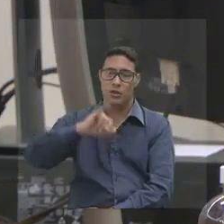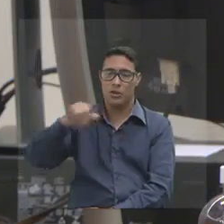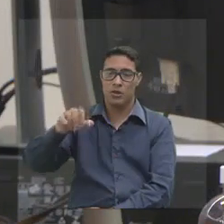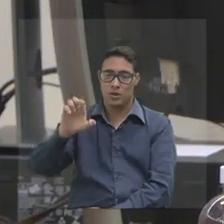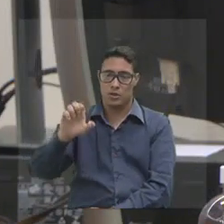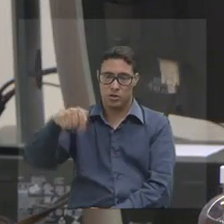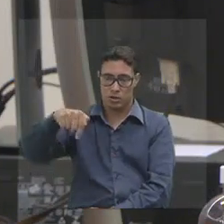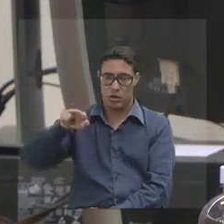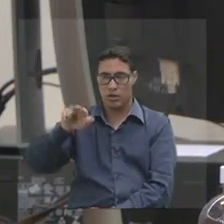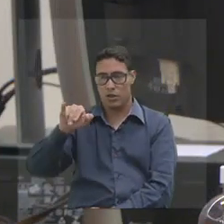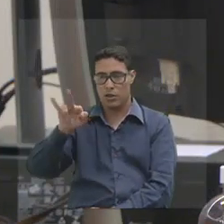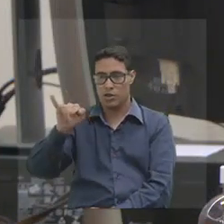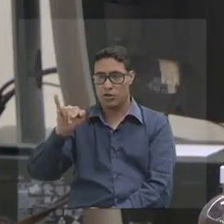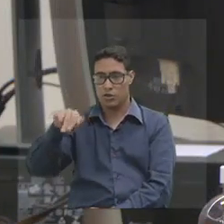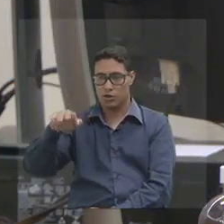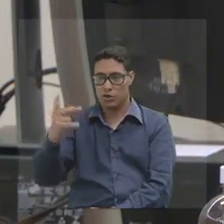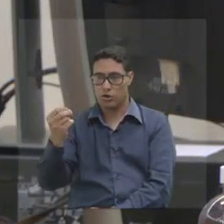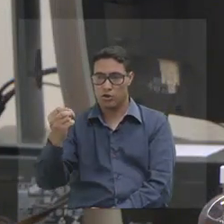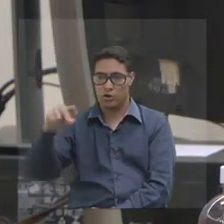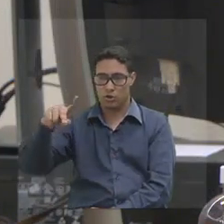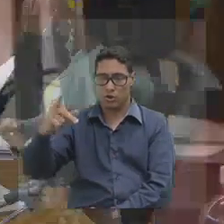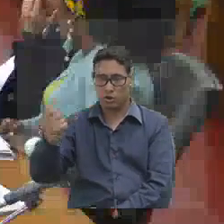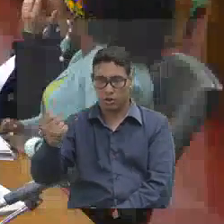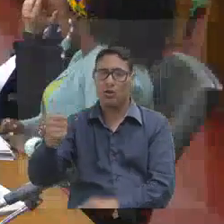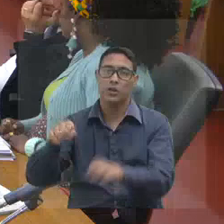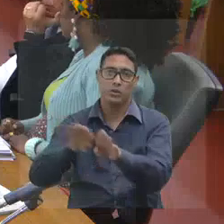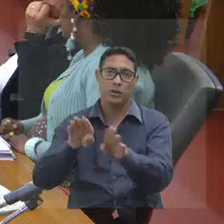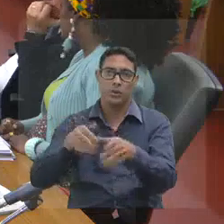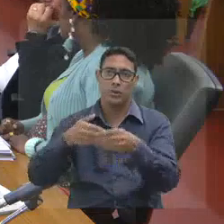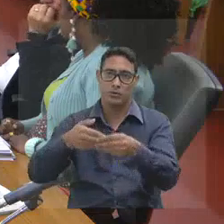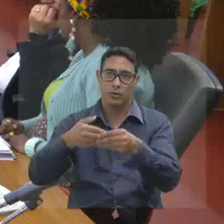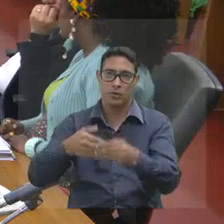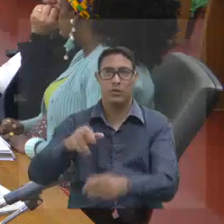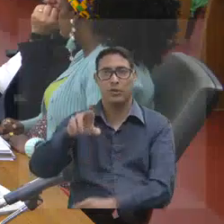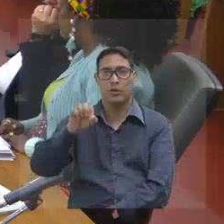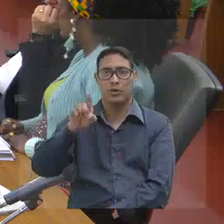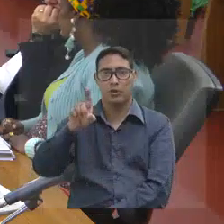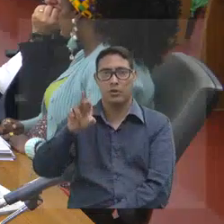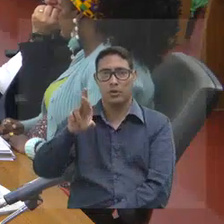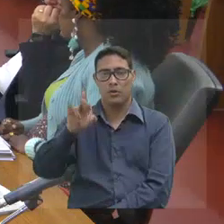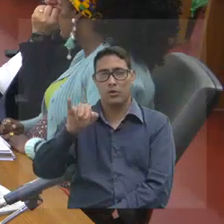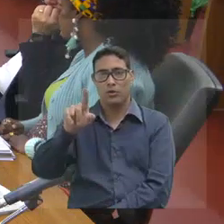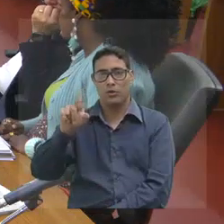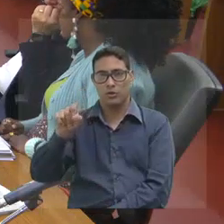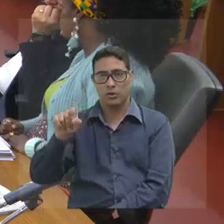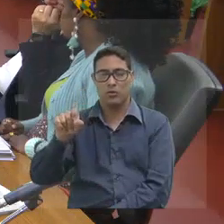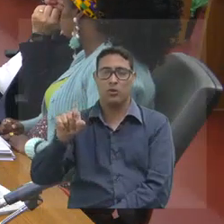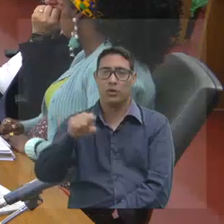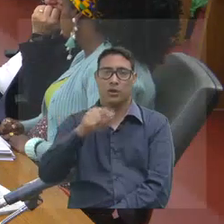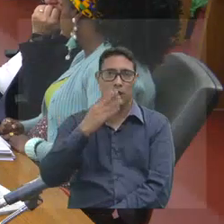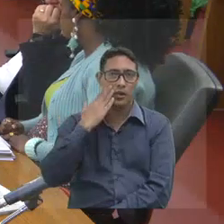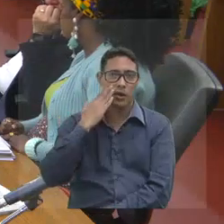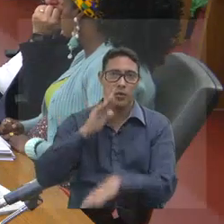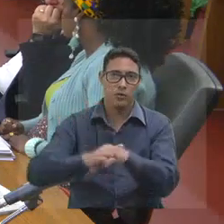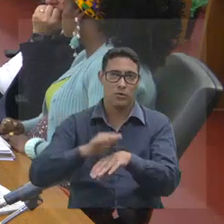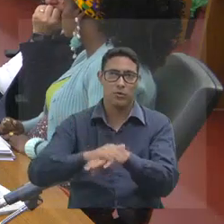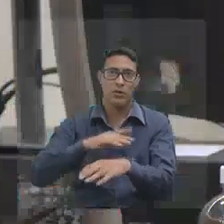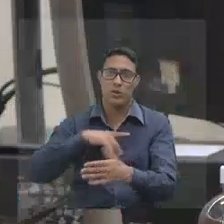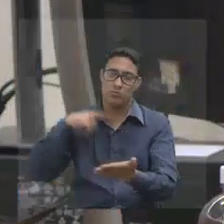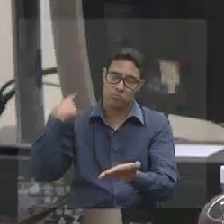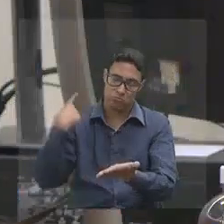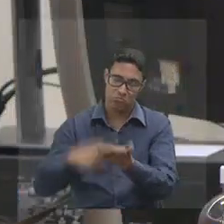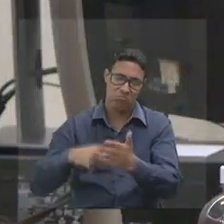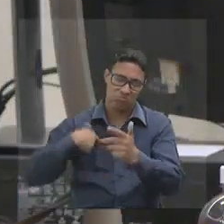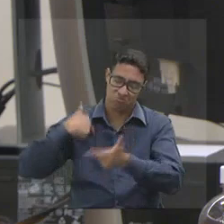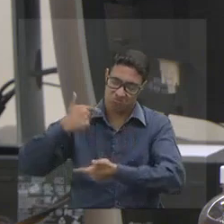também né secretária cumprimentar o Rodrigo Franco que nós sabemos também do seu comprometimento e da qualidade